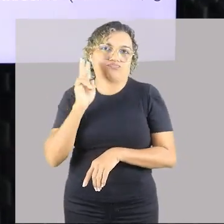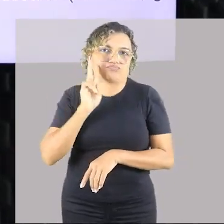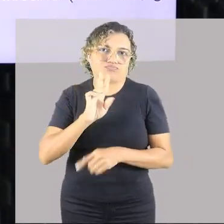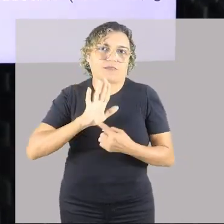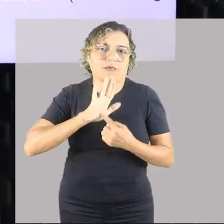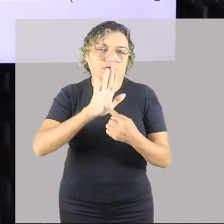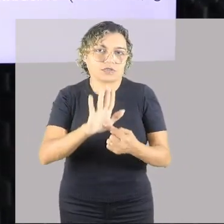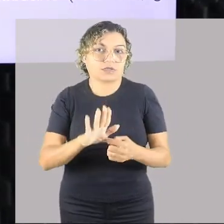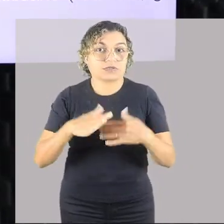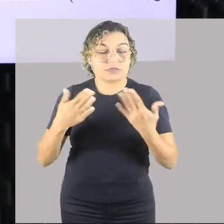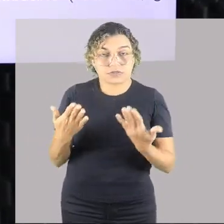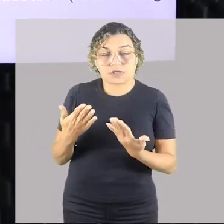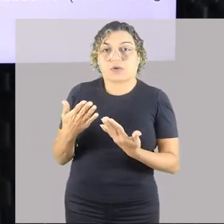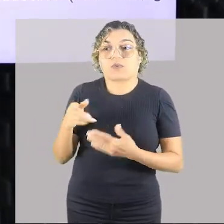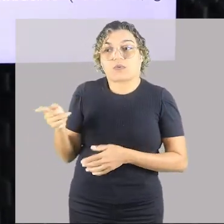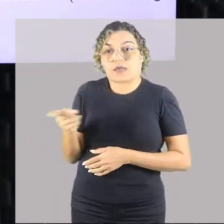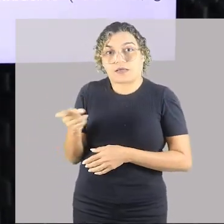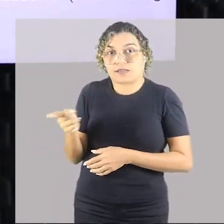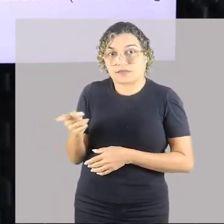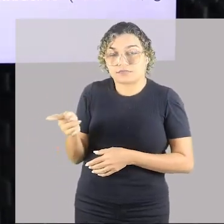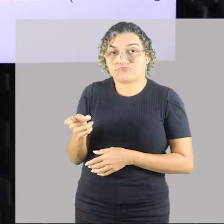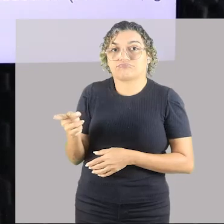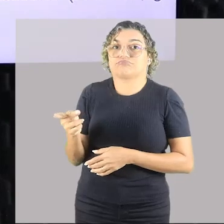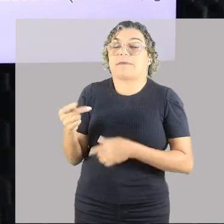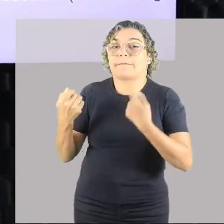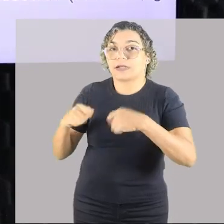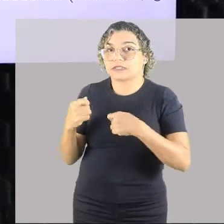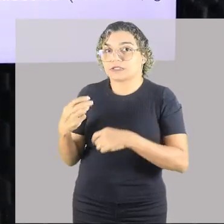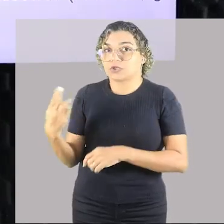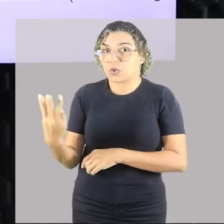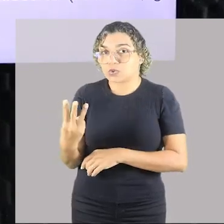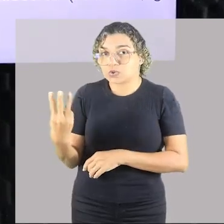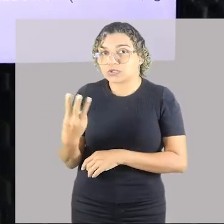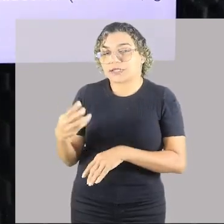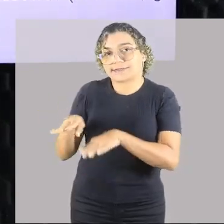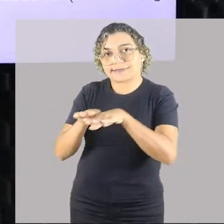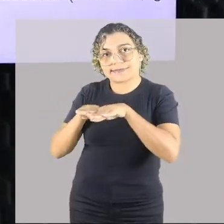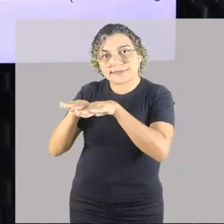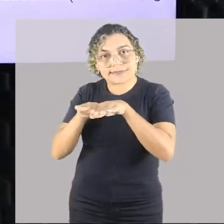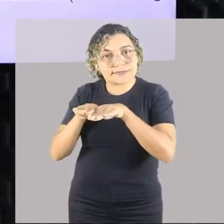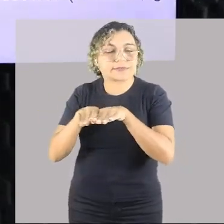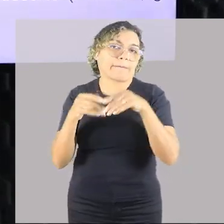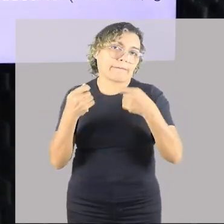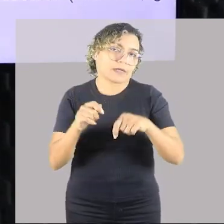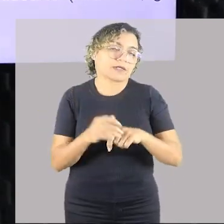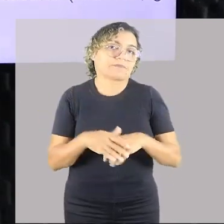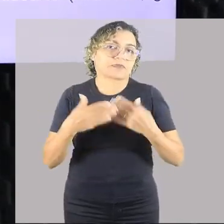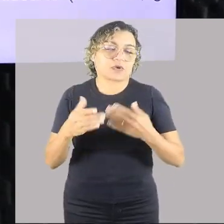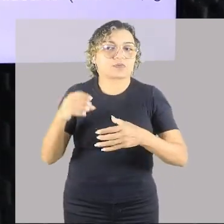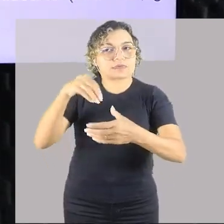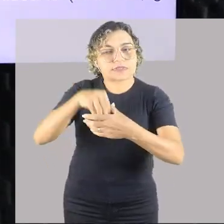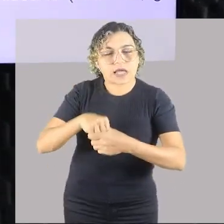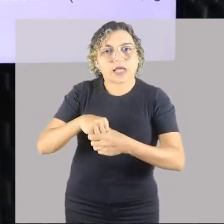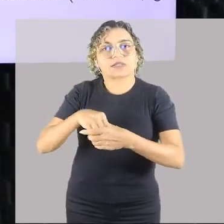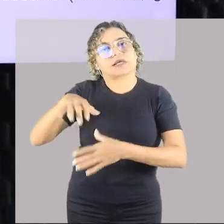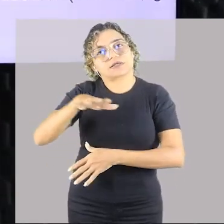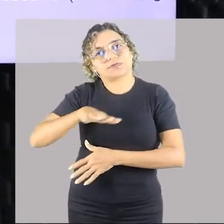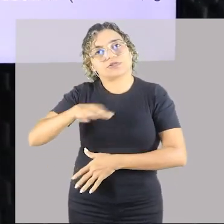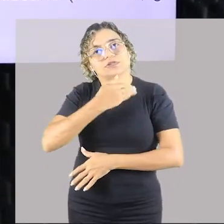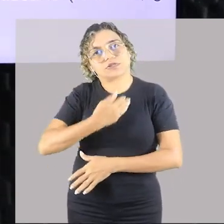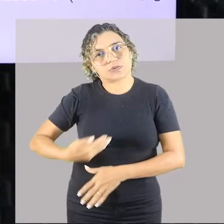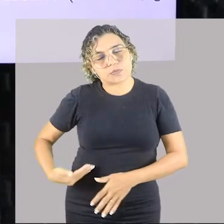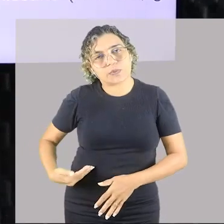suas averiguações. Logo, não pode haver hierarquia. E a gente sabe que dentro da administração pública há